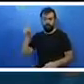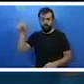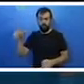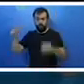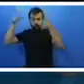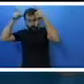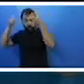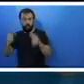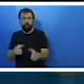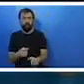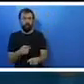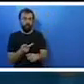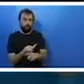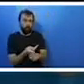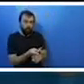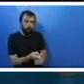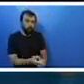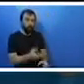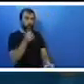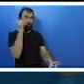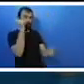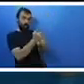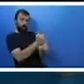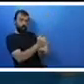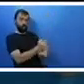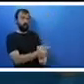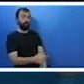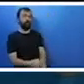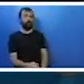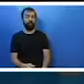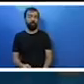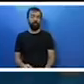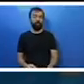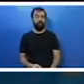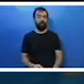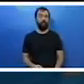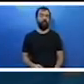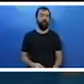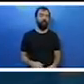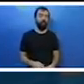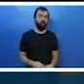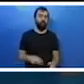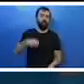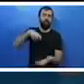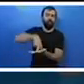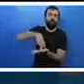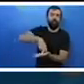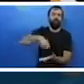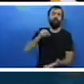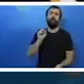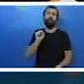pagar caro. Qual era a punição, quarto ano? Enforcamento, morte.